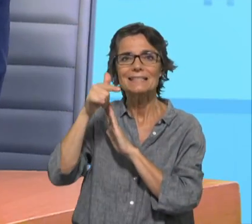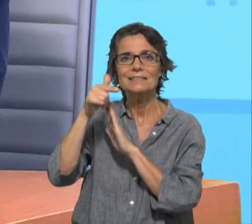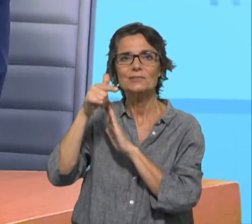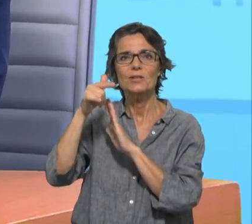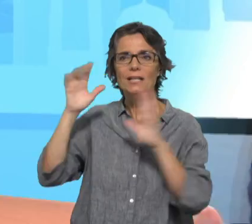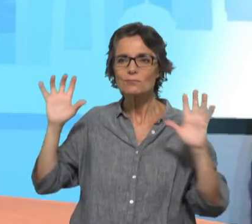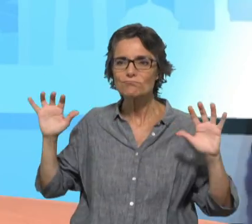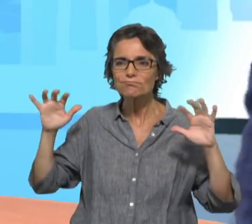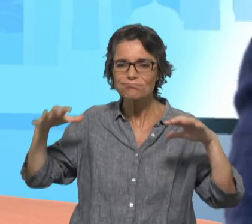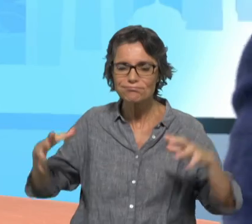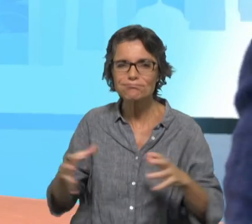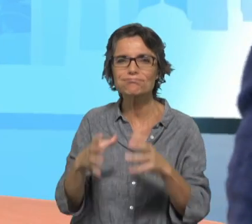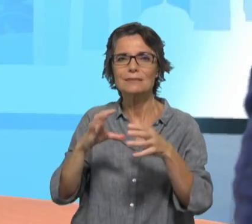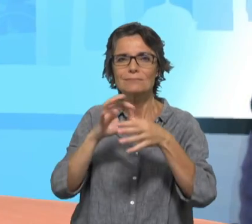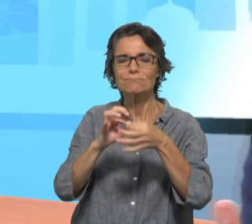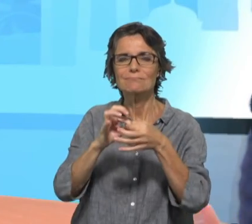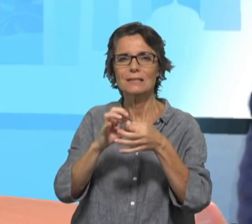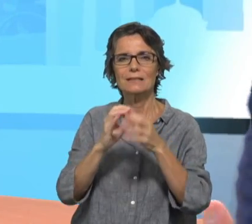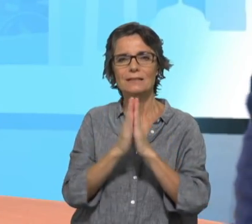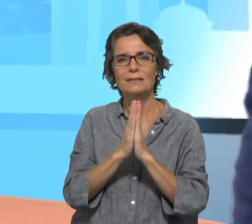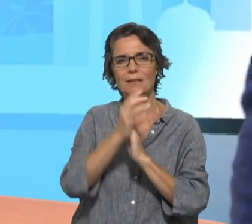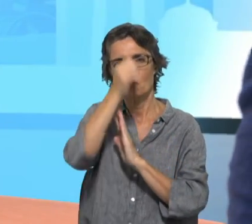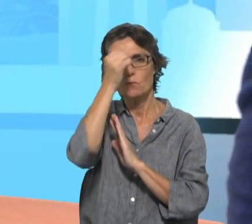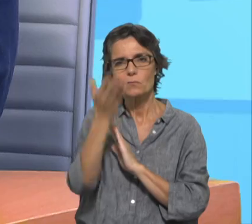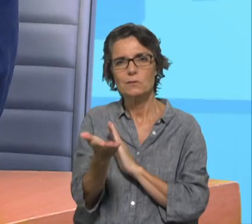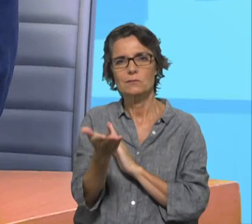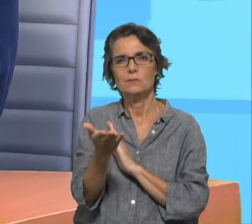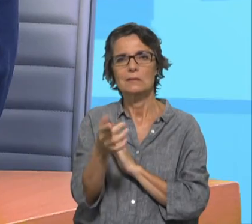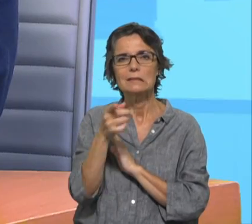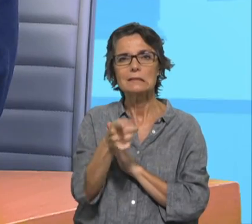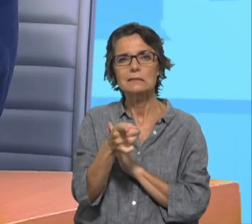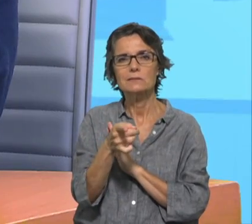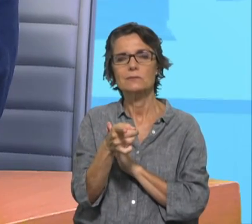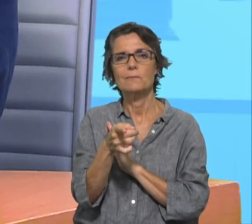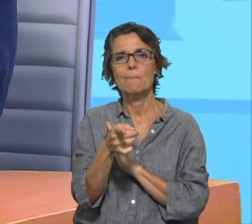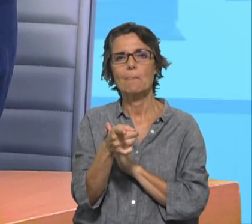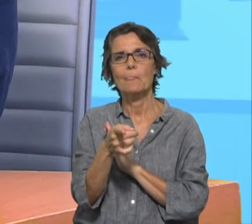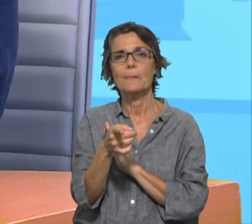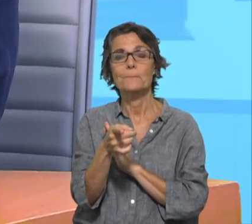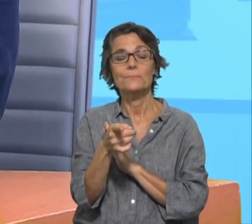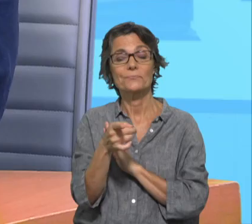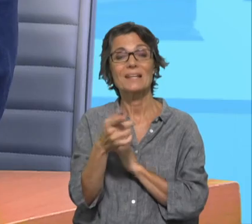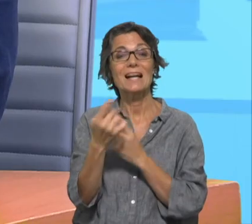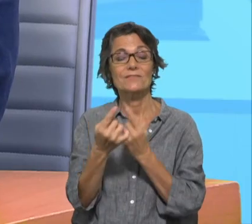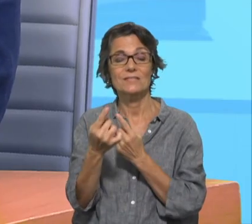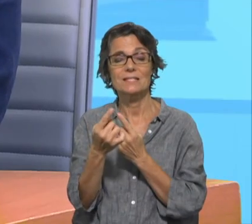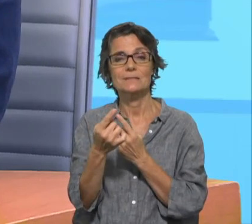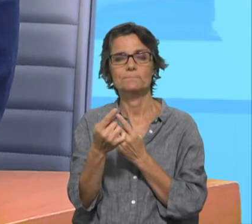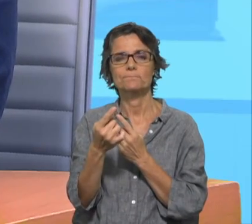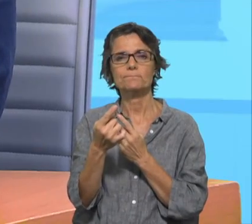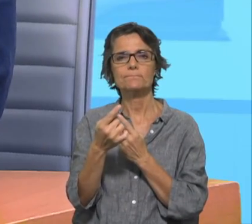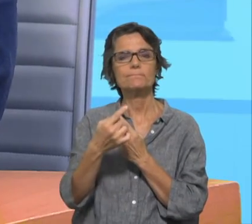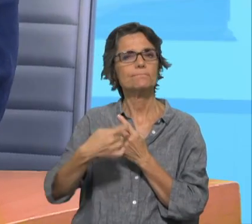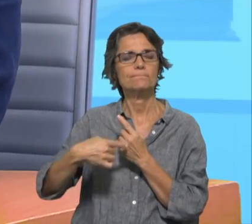os louvores, não é? E as maravilhas de Deus. E repare que começa logo aí o defeito, porque muitas vezes, na verdade, não